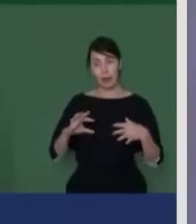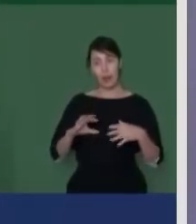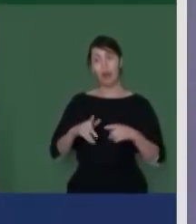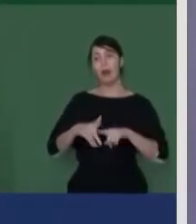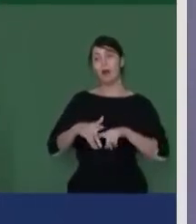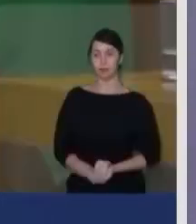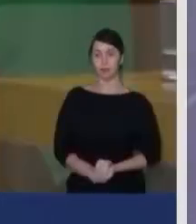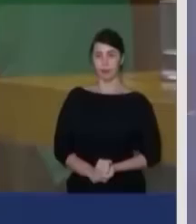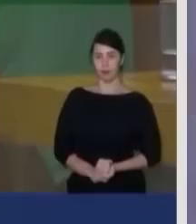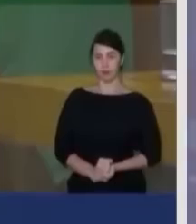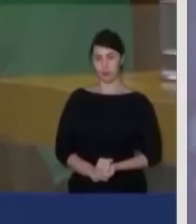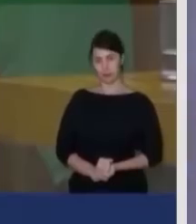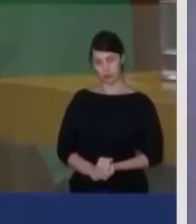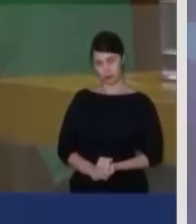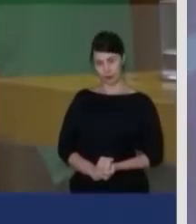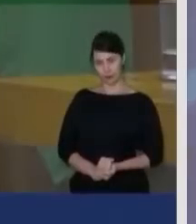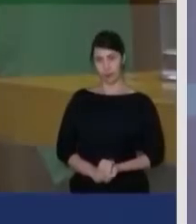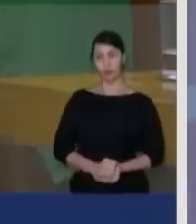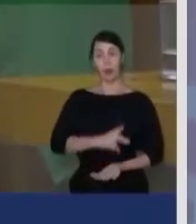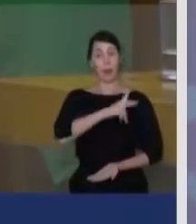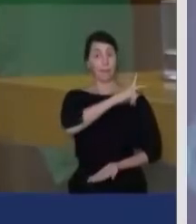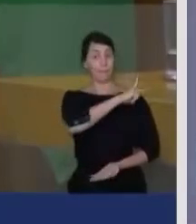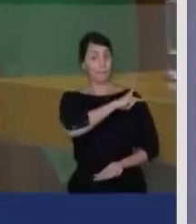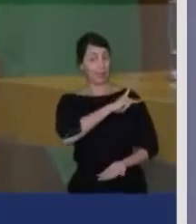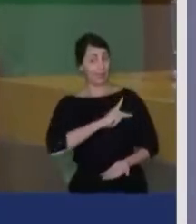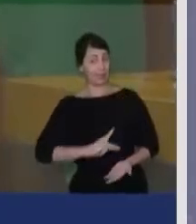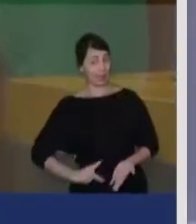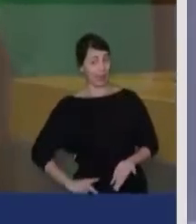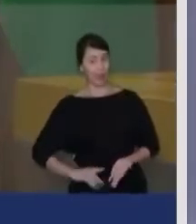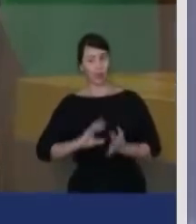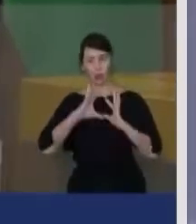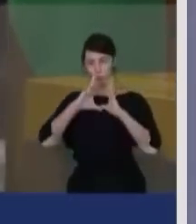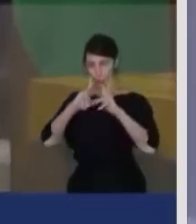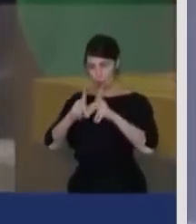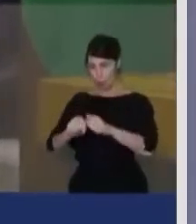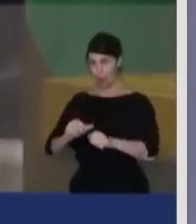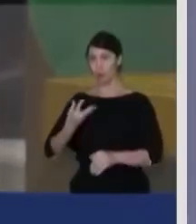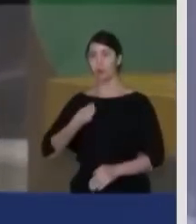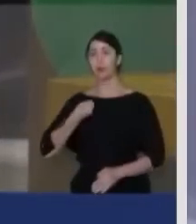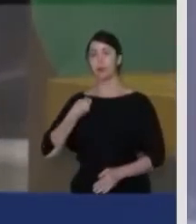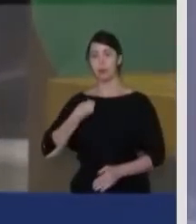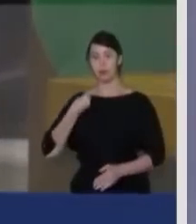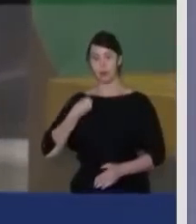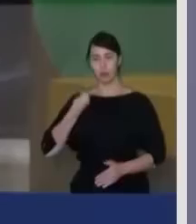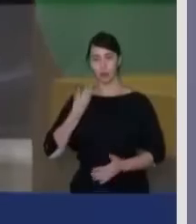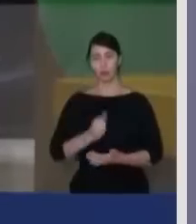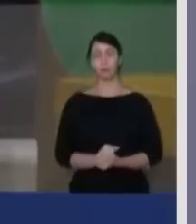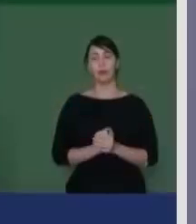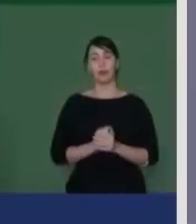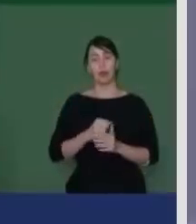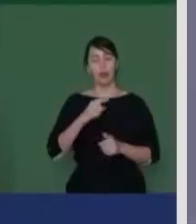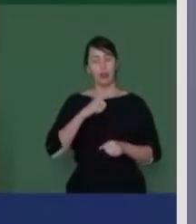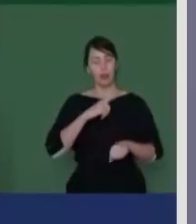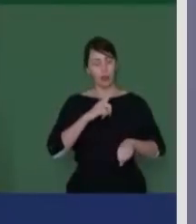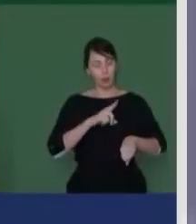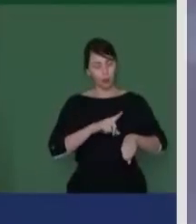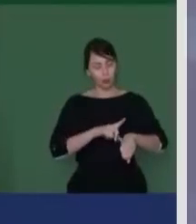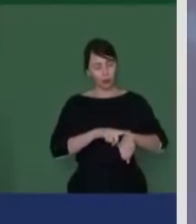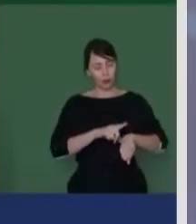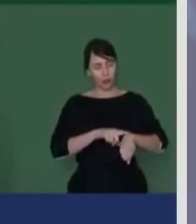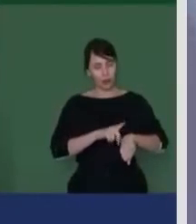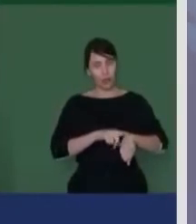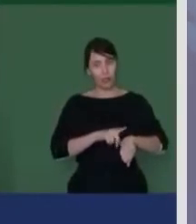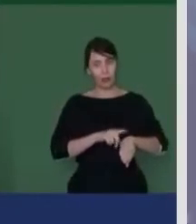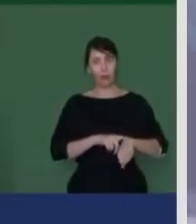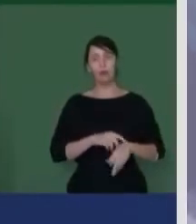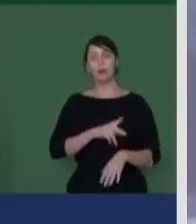ele saberá. Se tiver algum imposto, estará lá destacado, diferente de hoje. Você, não, você paga num quilo de arroz